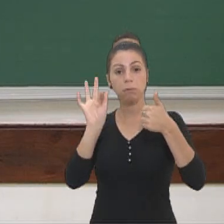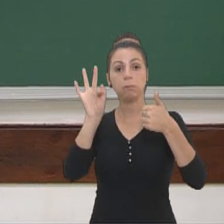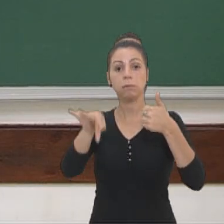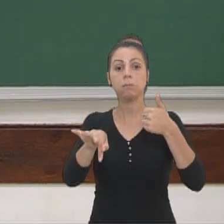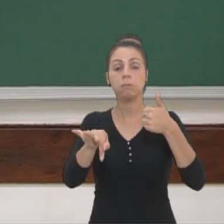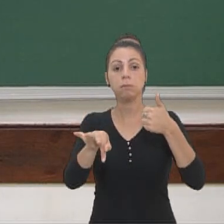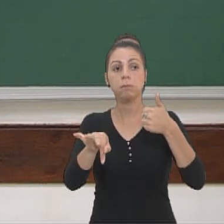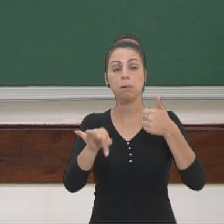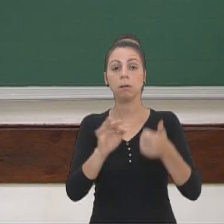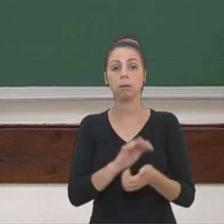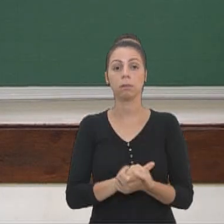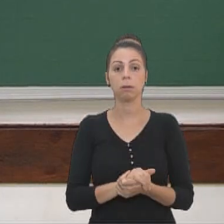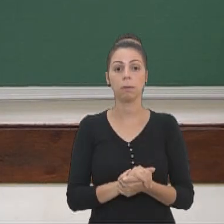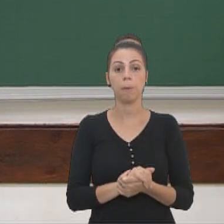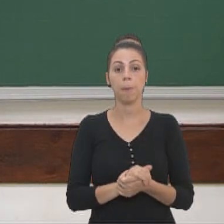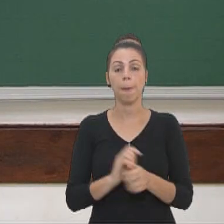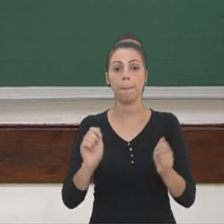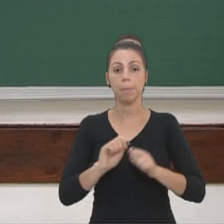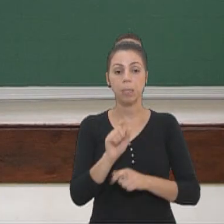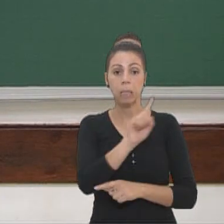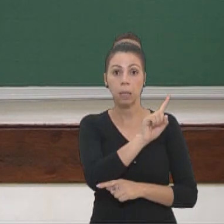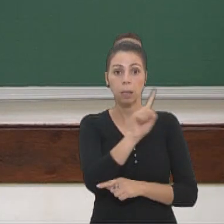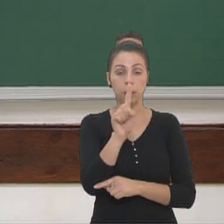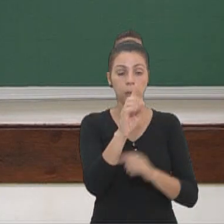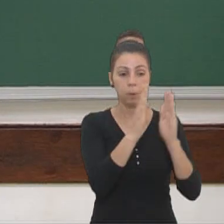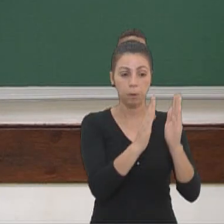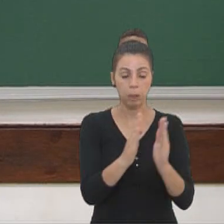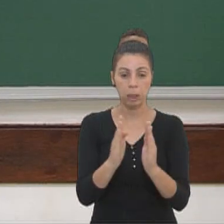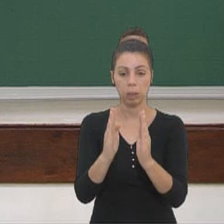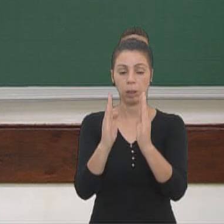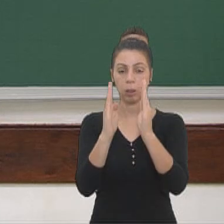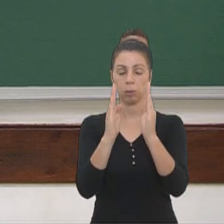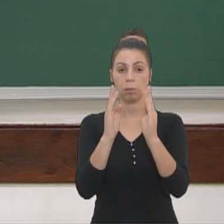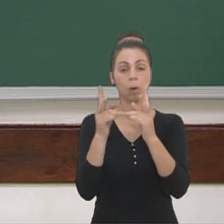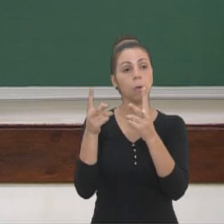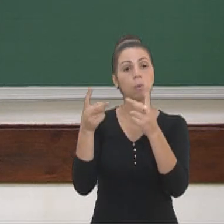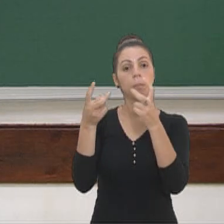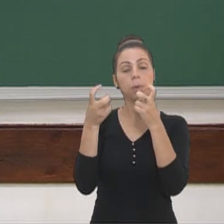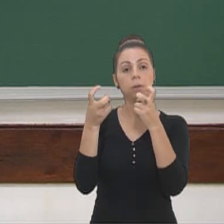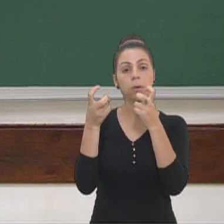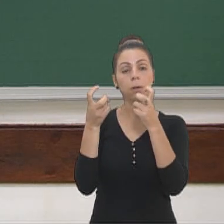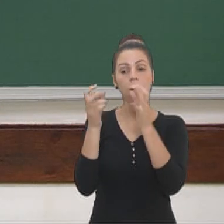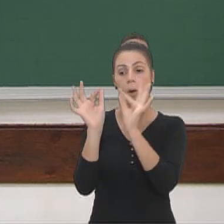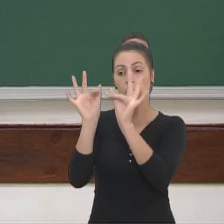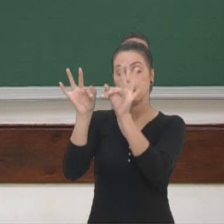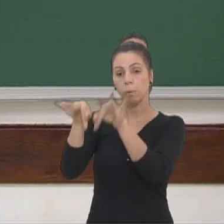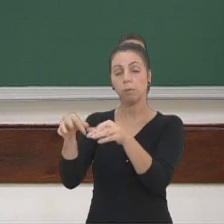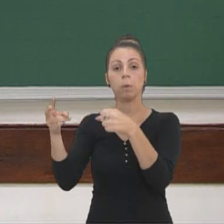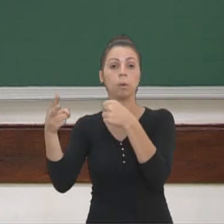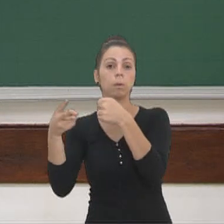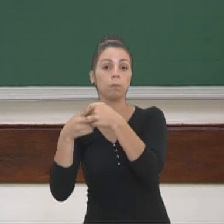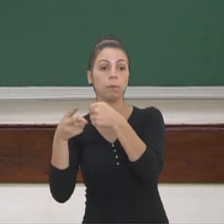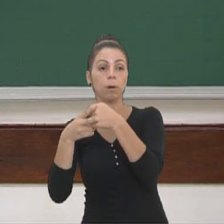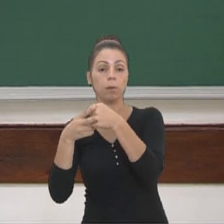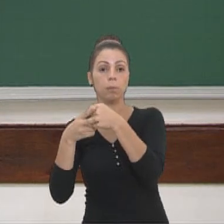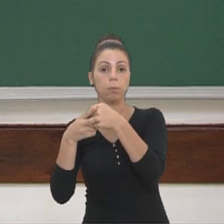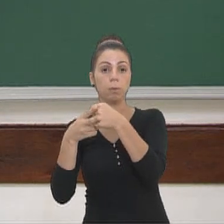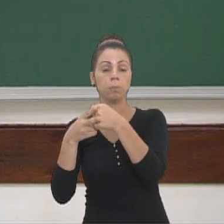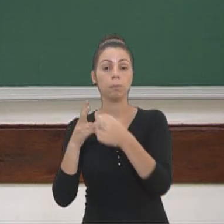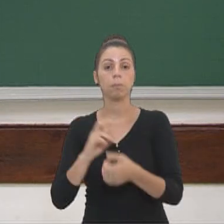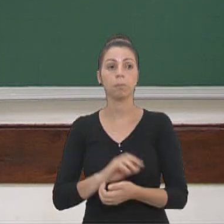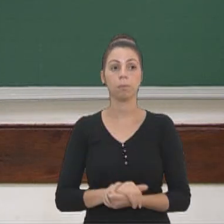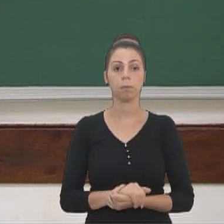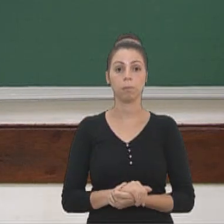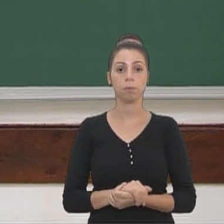quê? Colocar uma negação à frente e observar a terminação do verbo aqui. O verbo é regular.